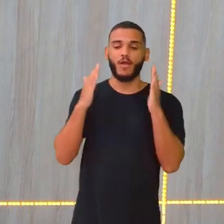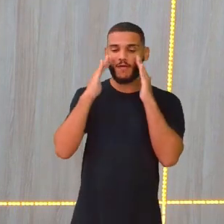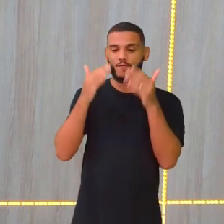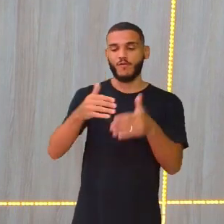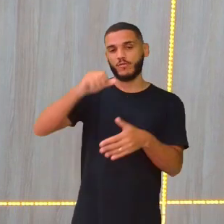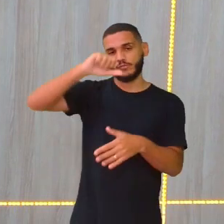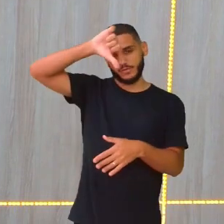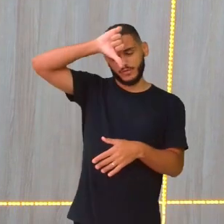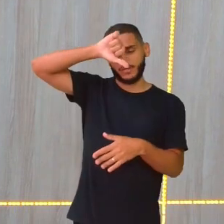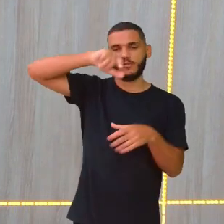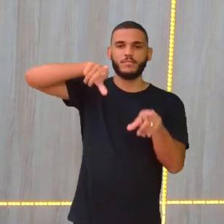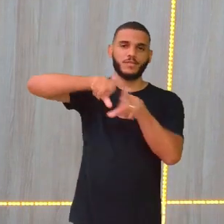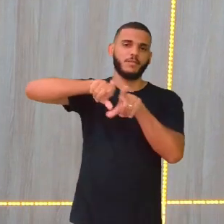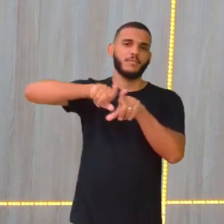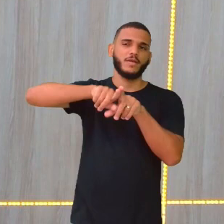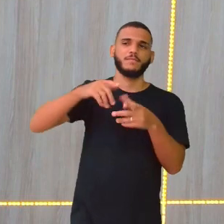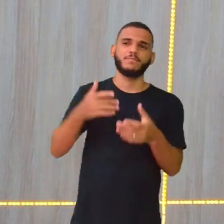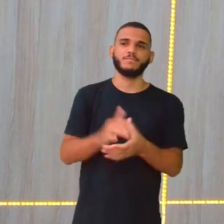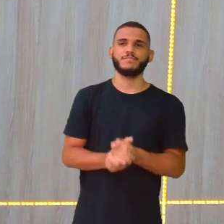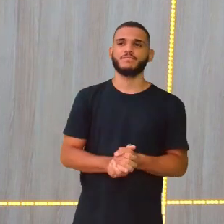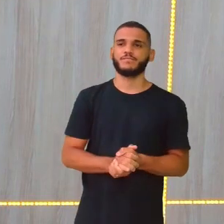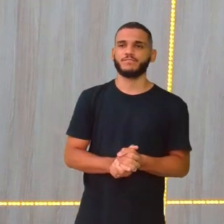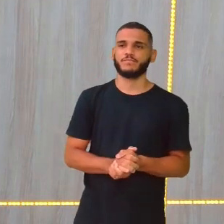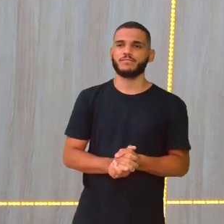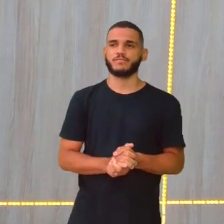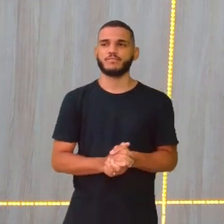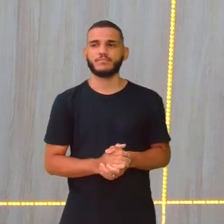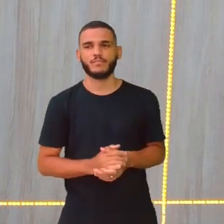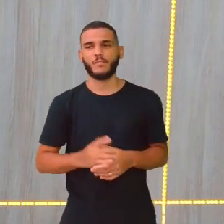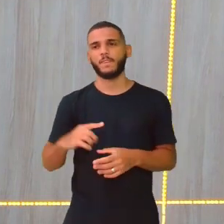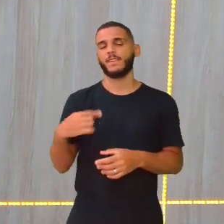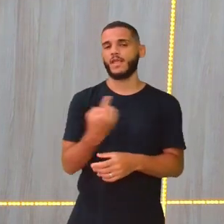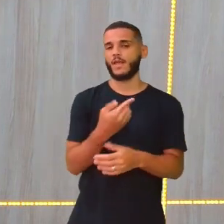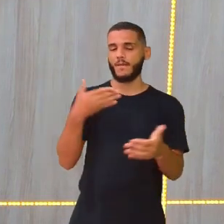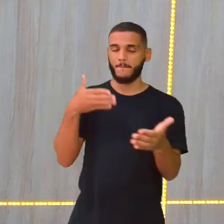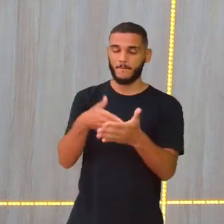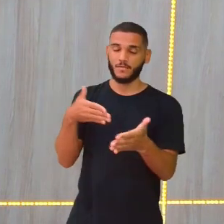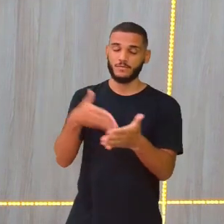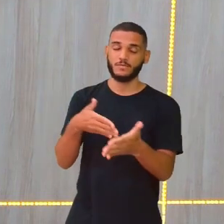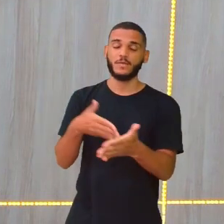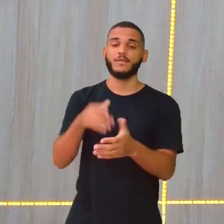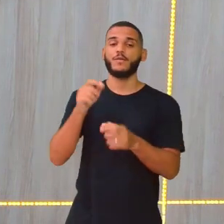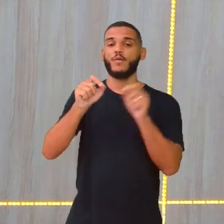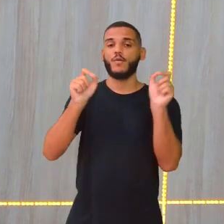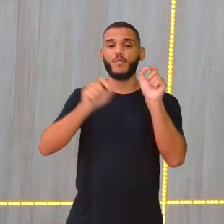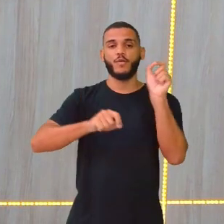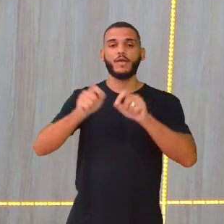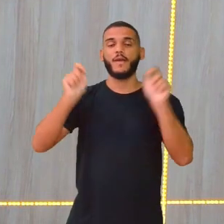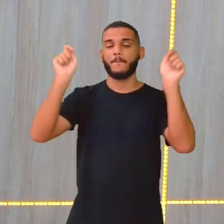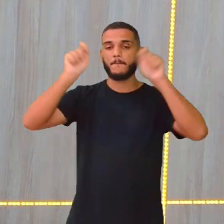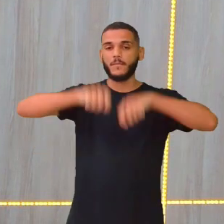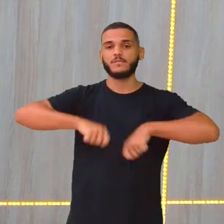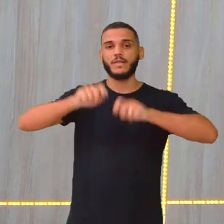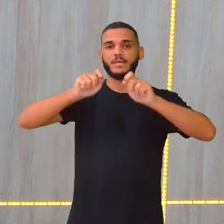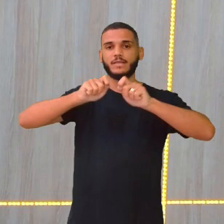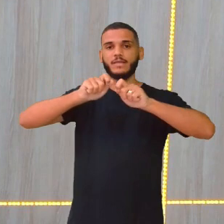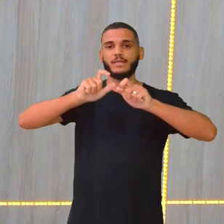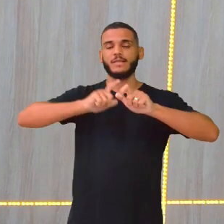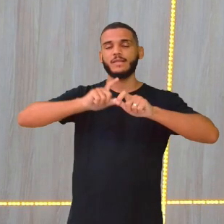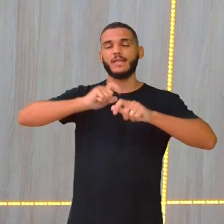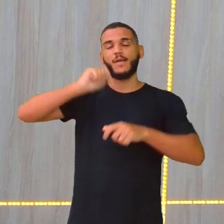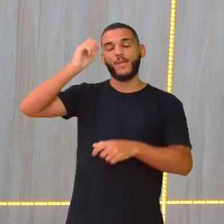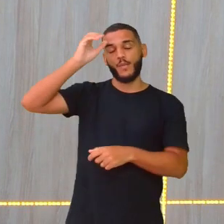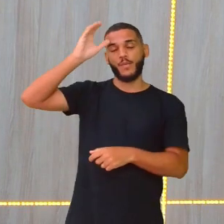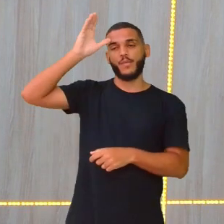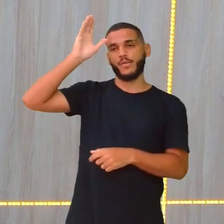dos estereótipos, mas nada impede que a gente possa ampliar essa discussão, né? O meu tempo está